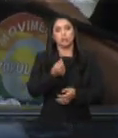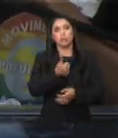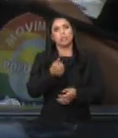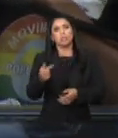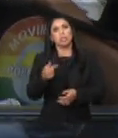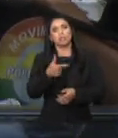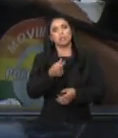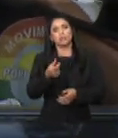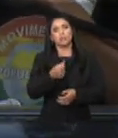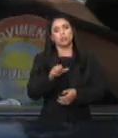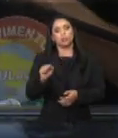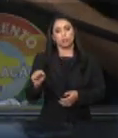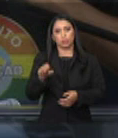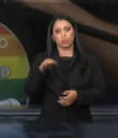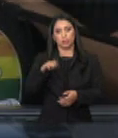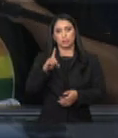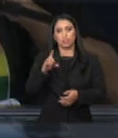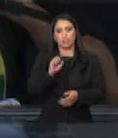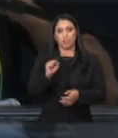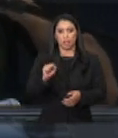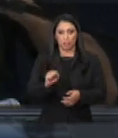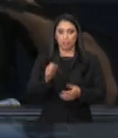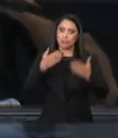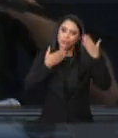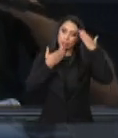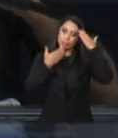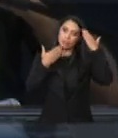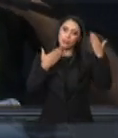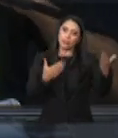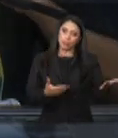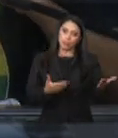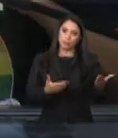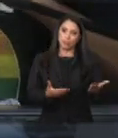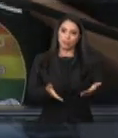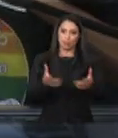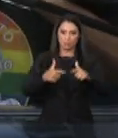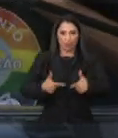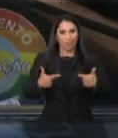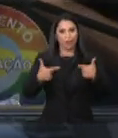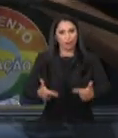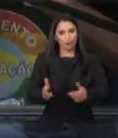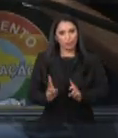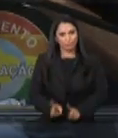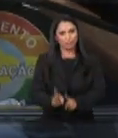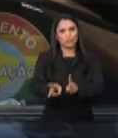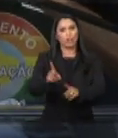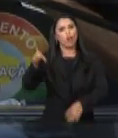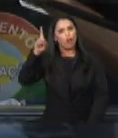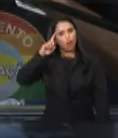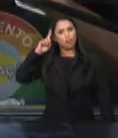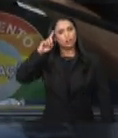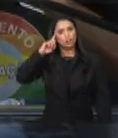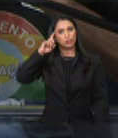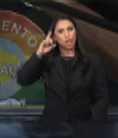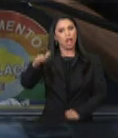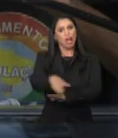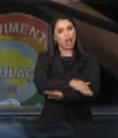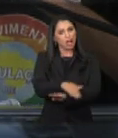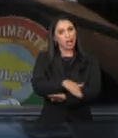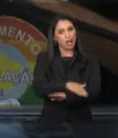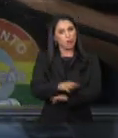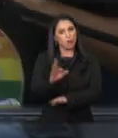pelo MDS é isso obrigado e vamos seguir na luta porque a nossa luta é todo dia a rua